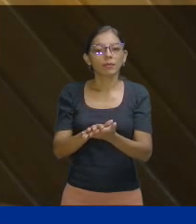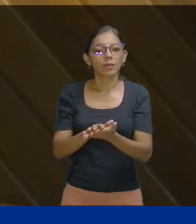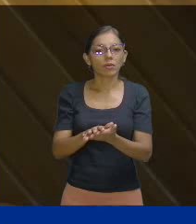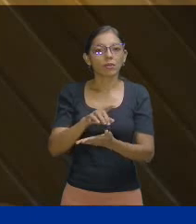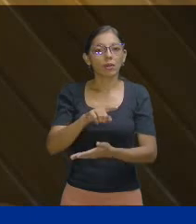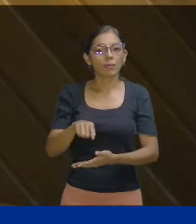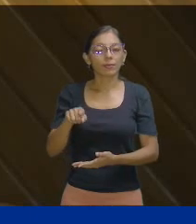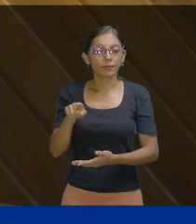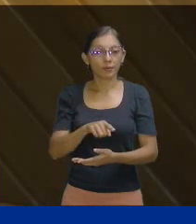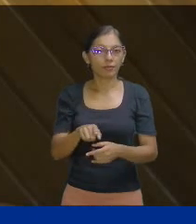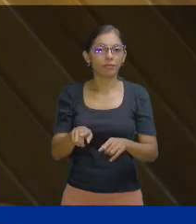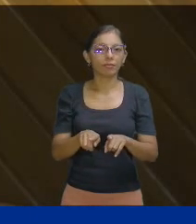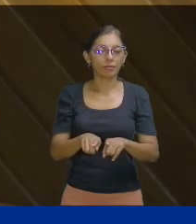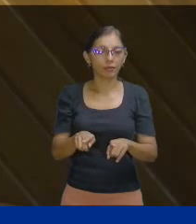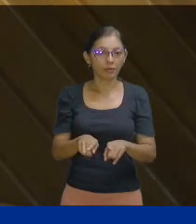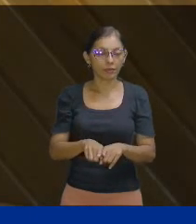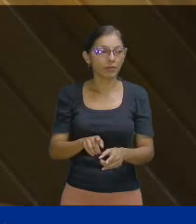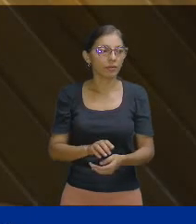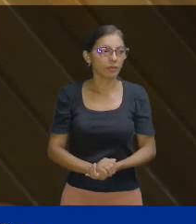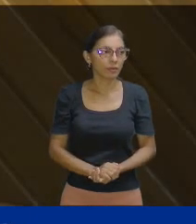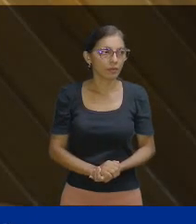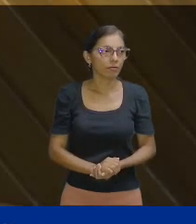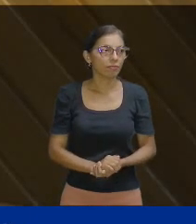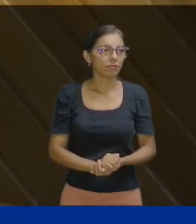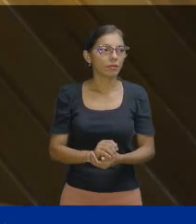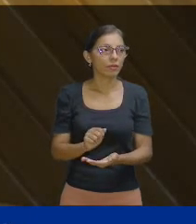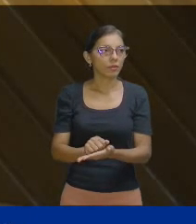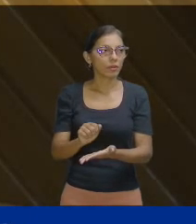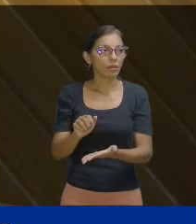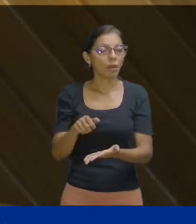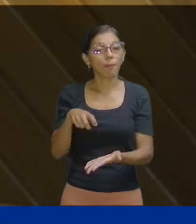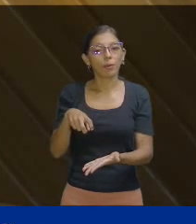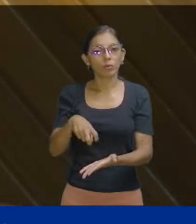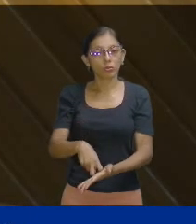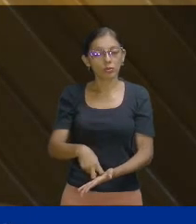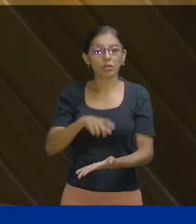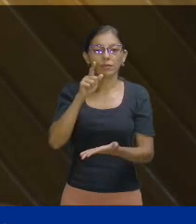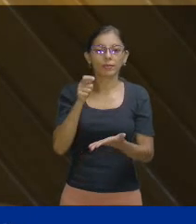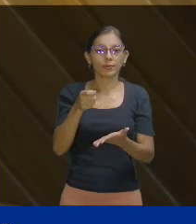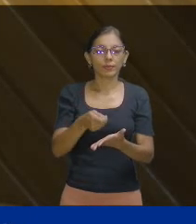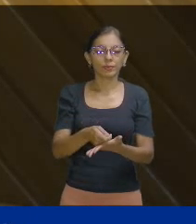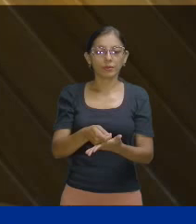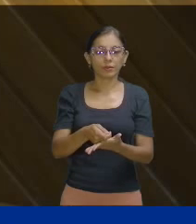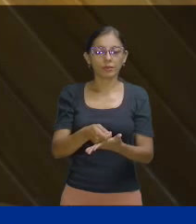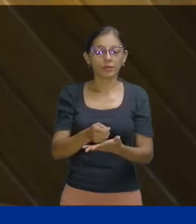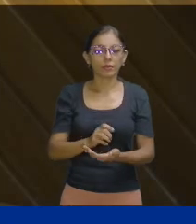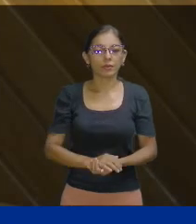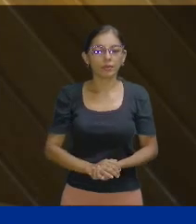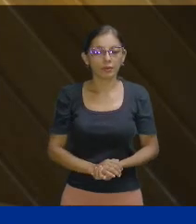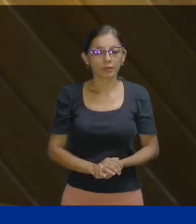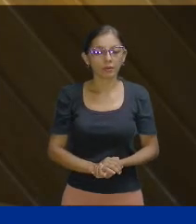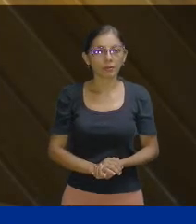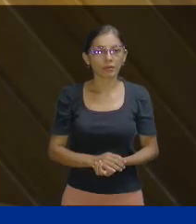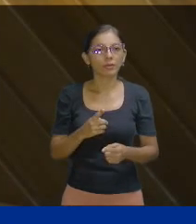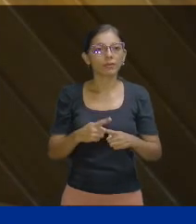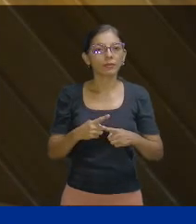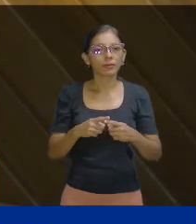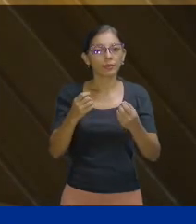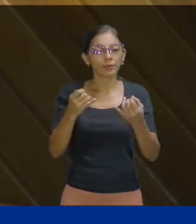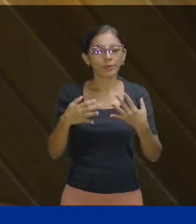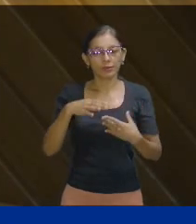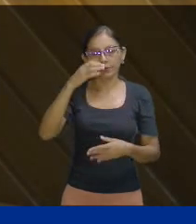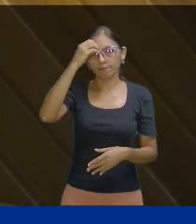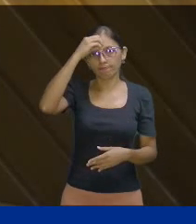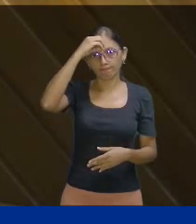Pediu a concessão de liminar para suspender os efeitos da referida decisão, alegando a presença dos requisitos do fumo boni iuris